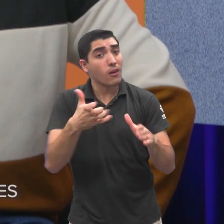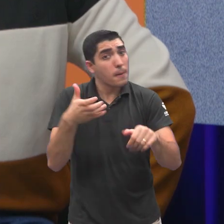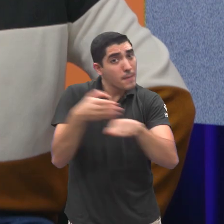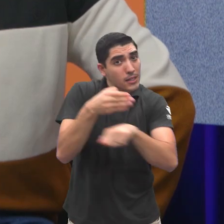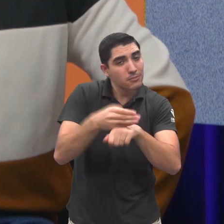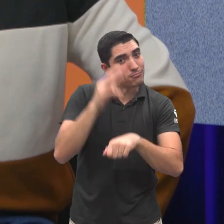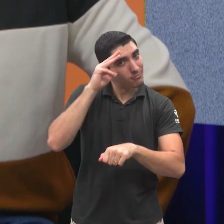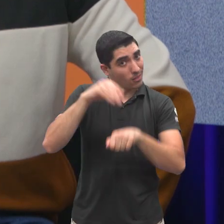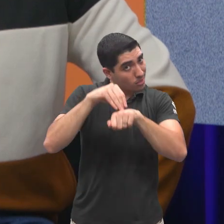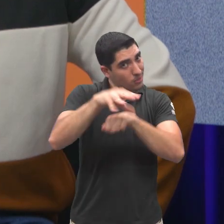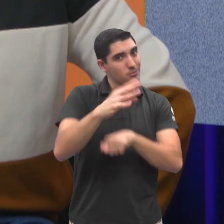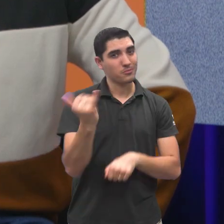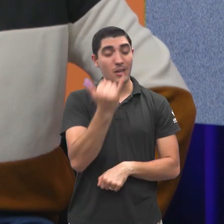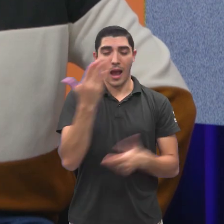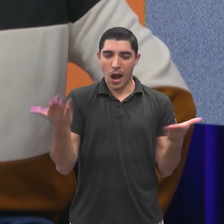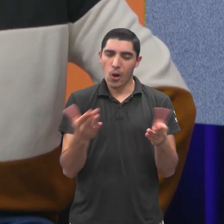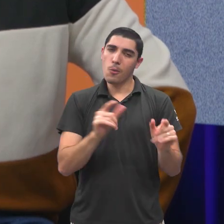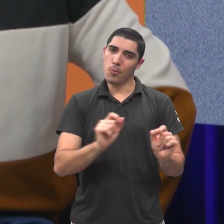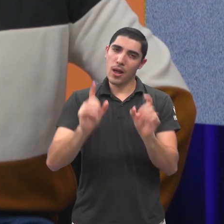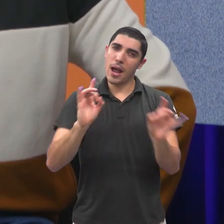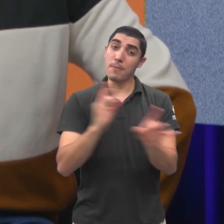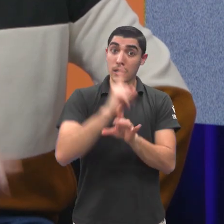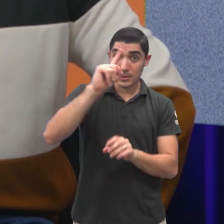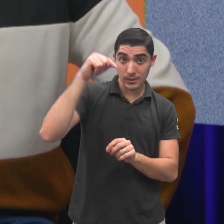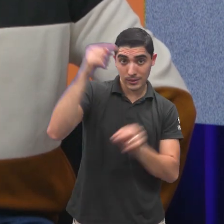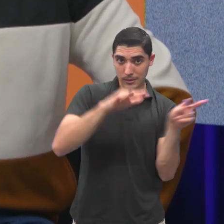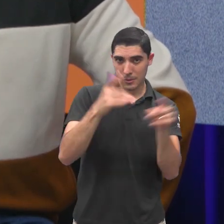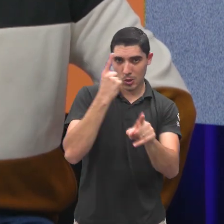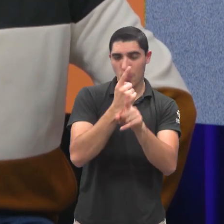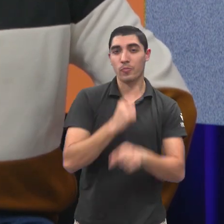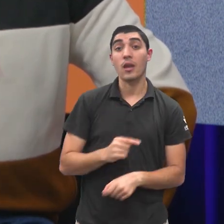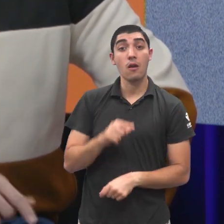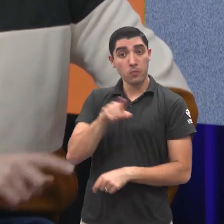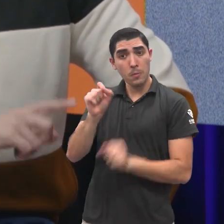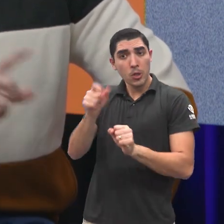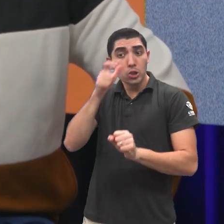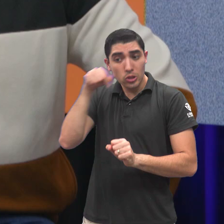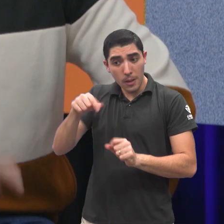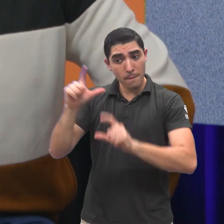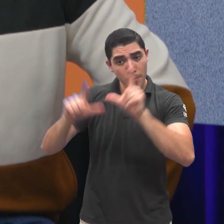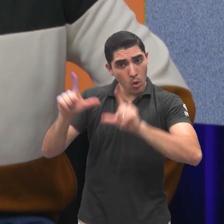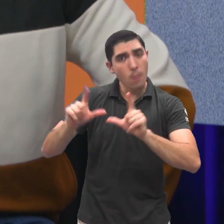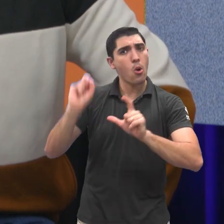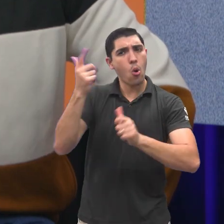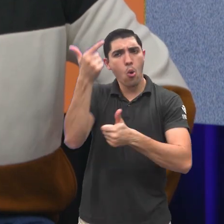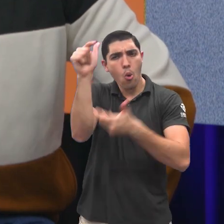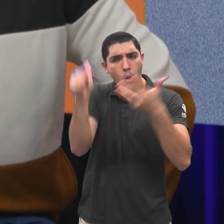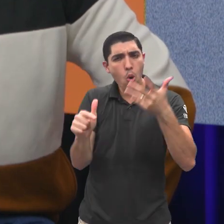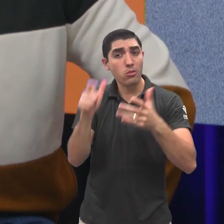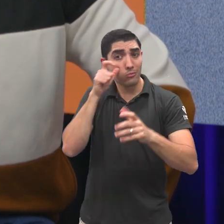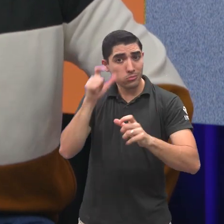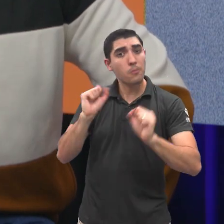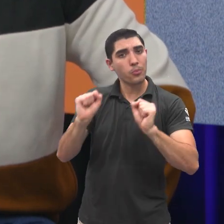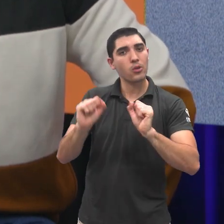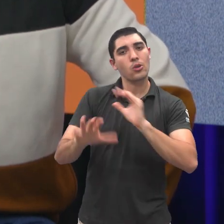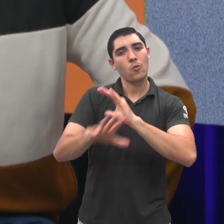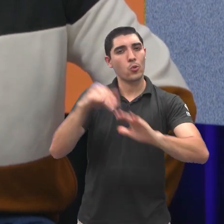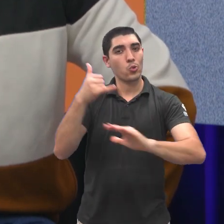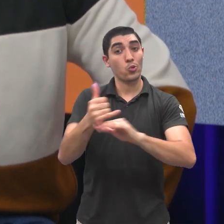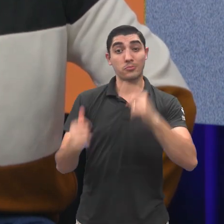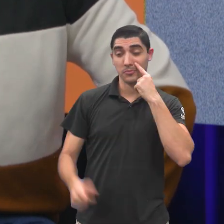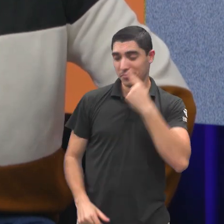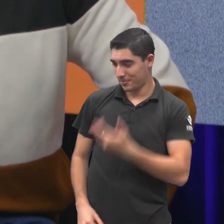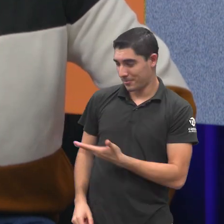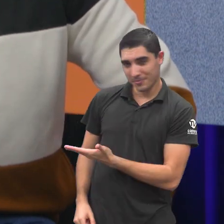você. E a gente vai encerrando por aqui. Semana que vem tem mais. Tem mais, mas você pode rever esse programa e toda a programação da TV Câmara São José através do nosso